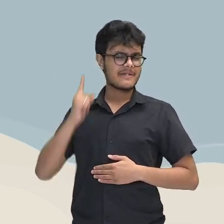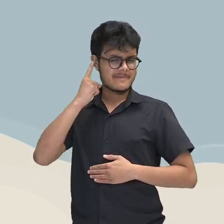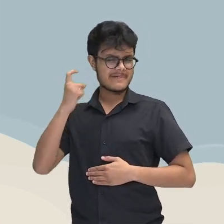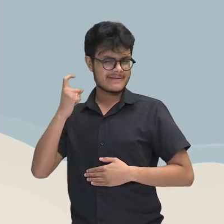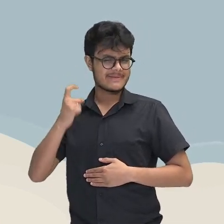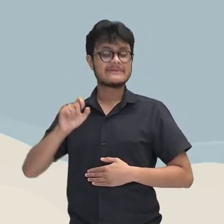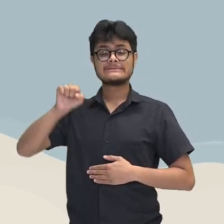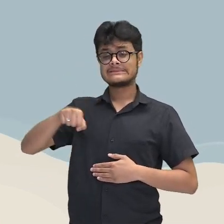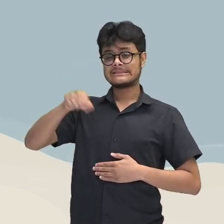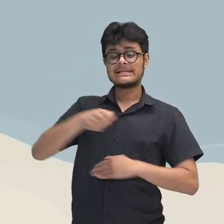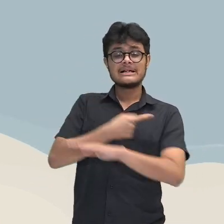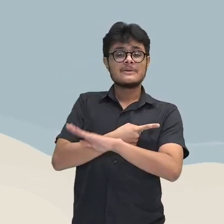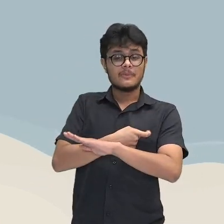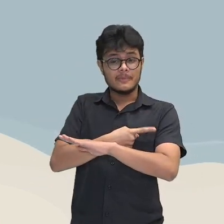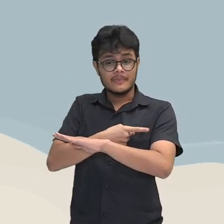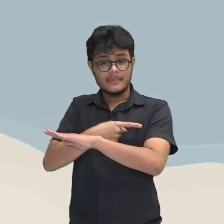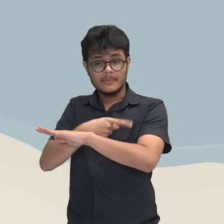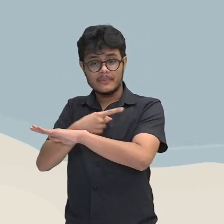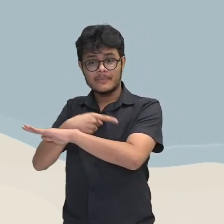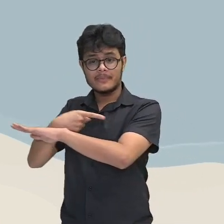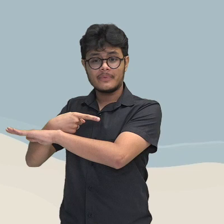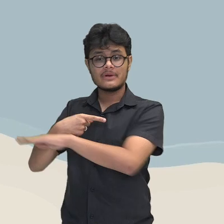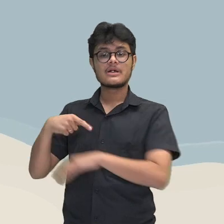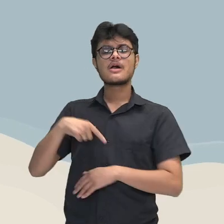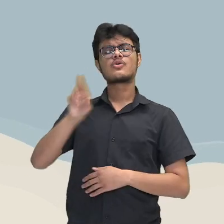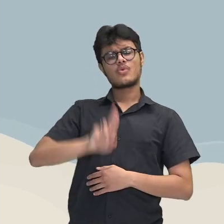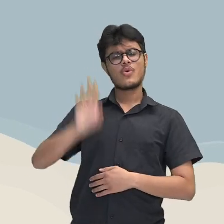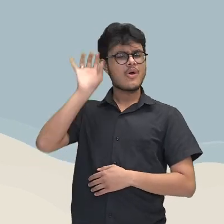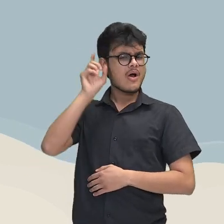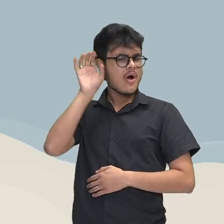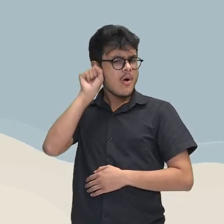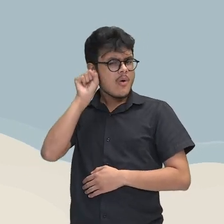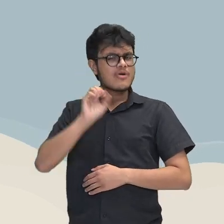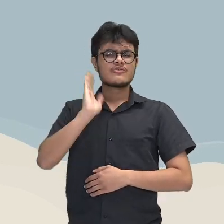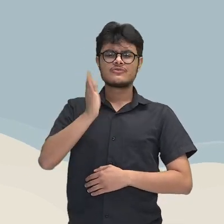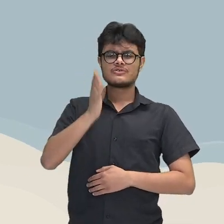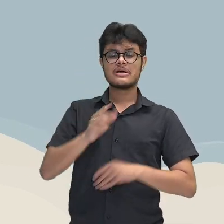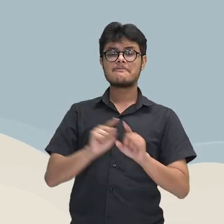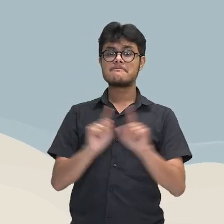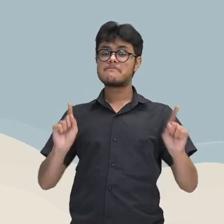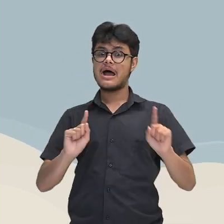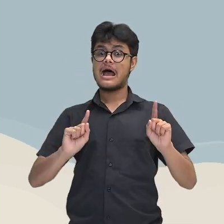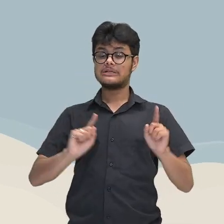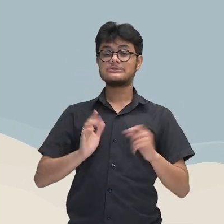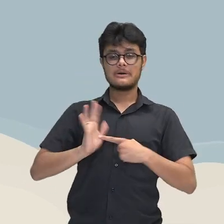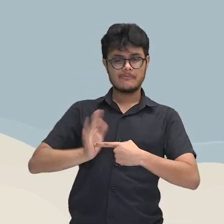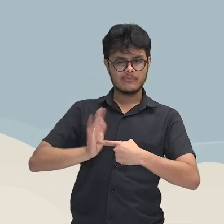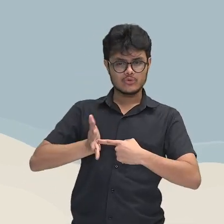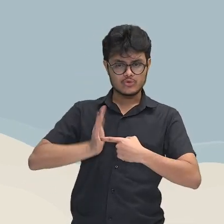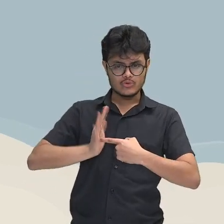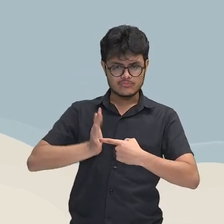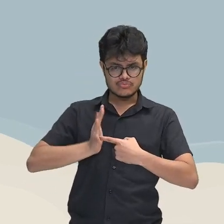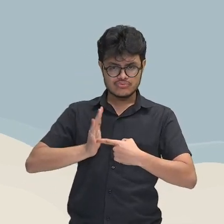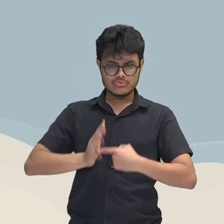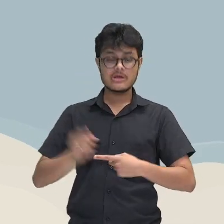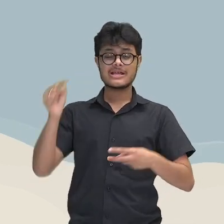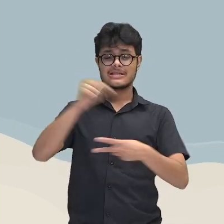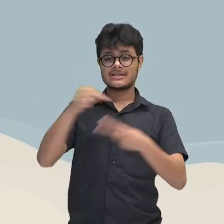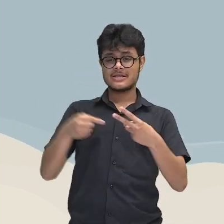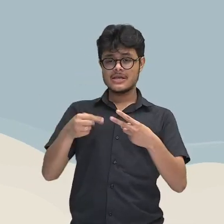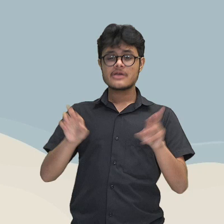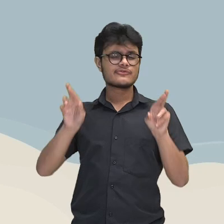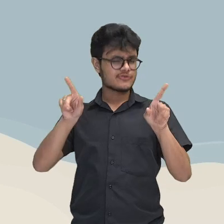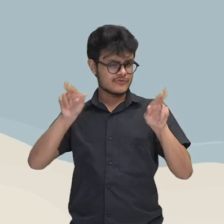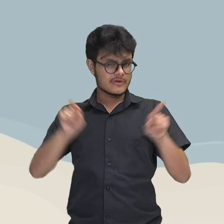Esse também é um barulho muito comum, que a gente ouve bastante, mas já é um barulho de um motor de rabeta. Mas será